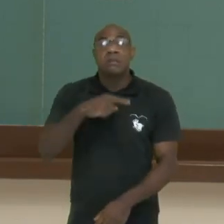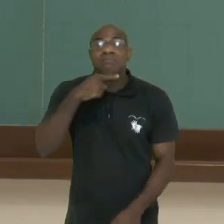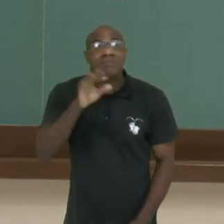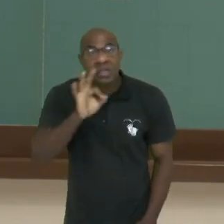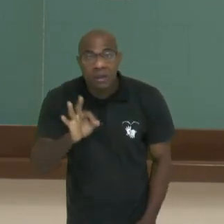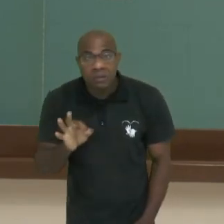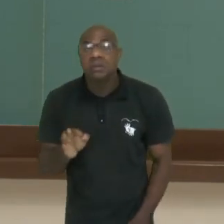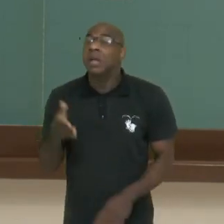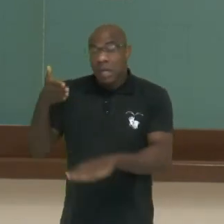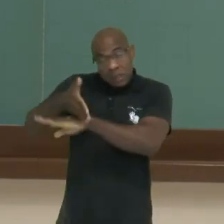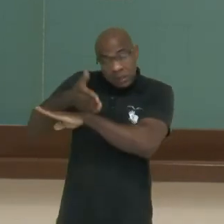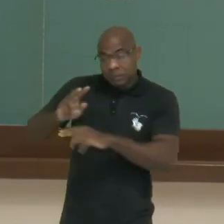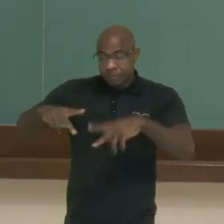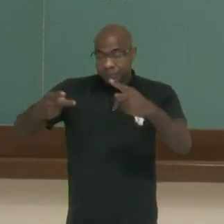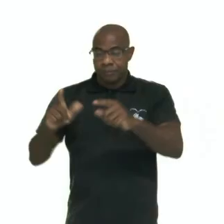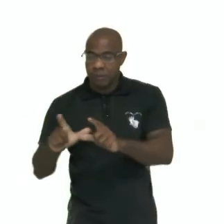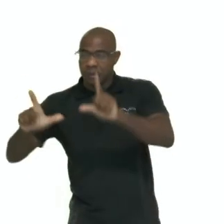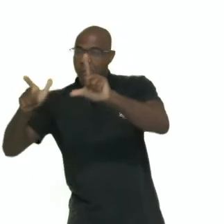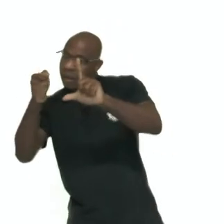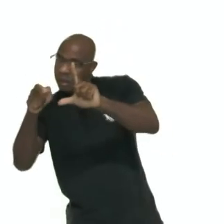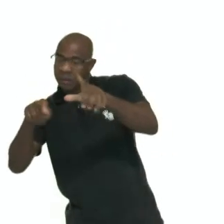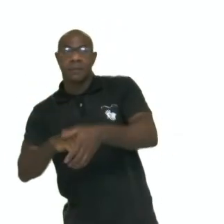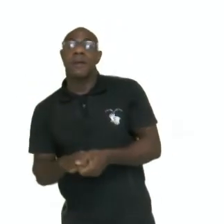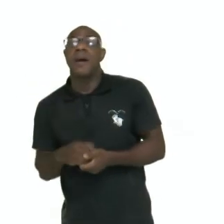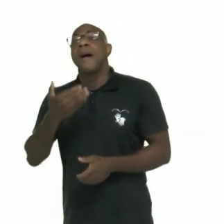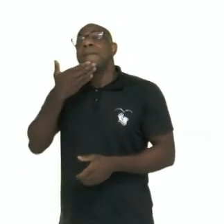né? Acessa lá novamente, ó,